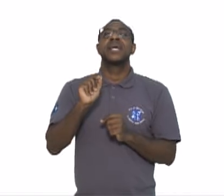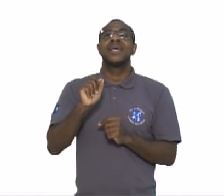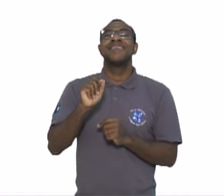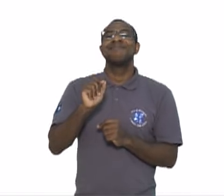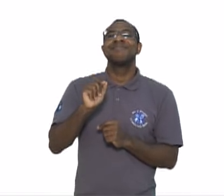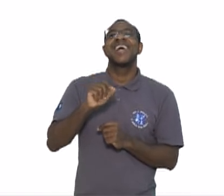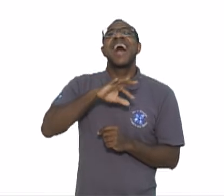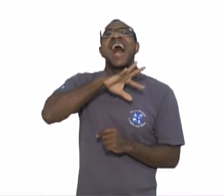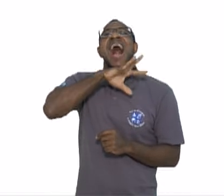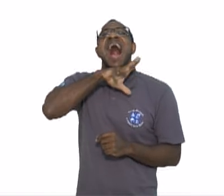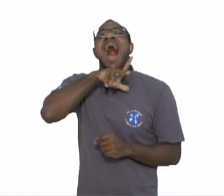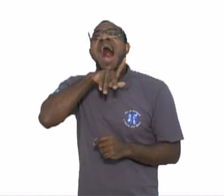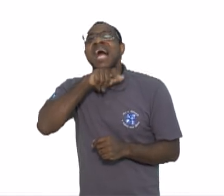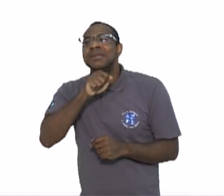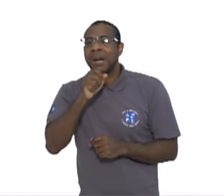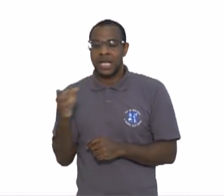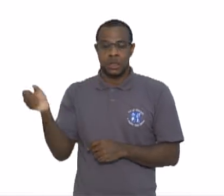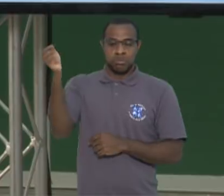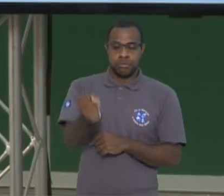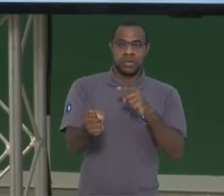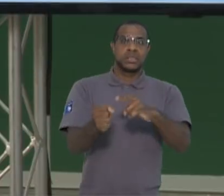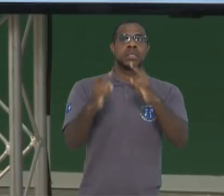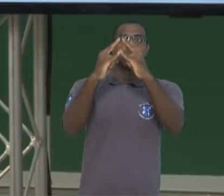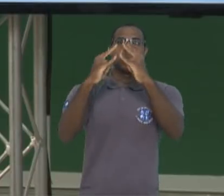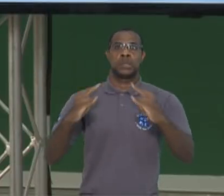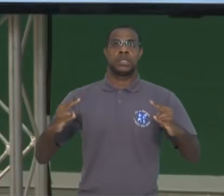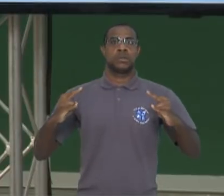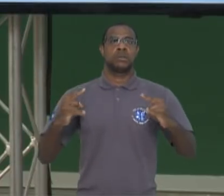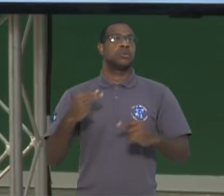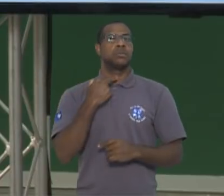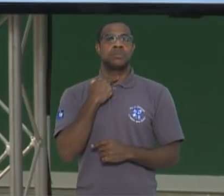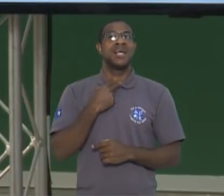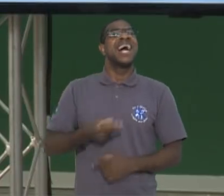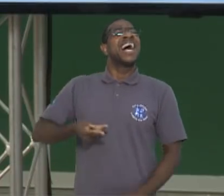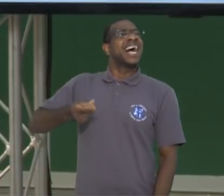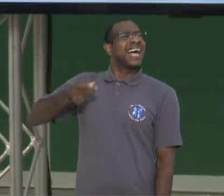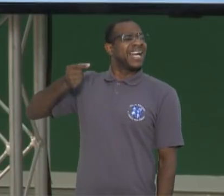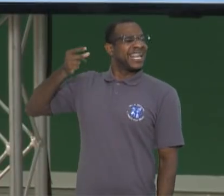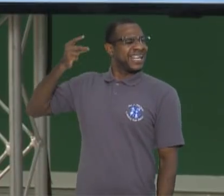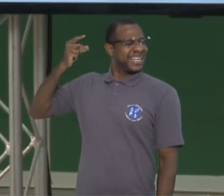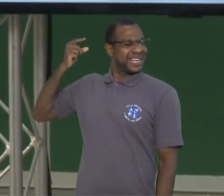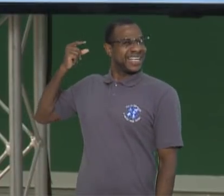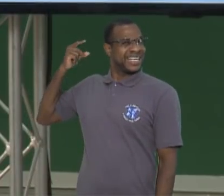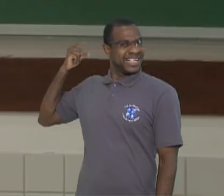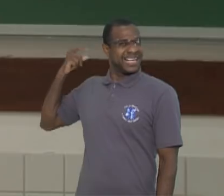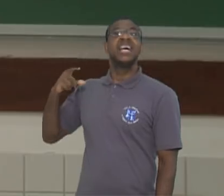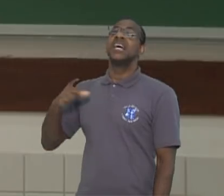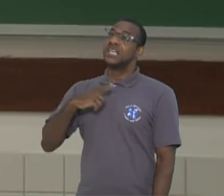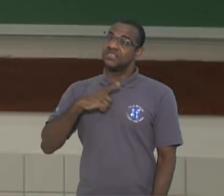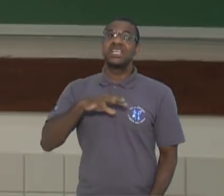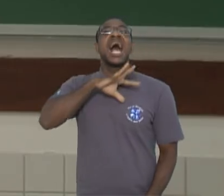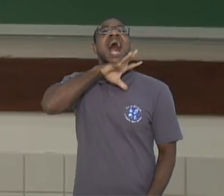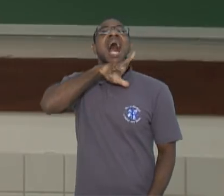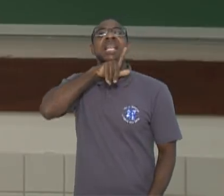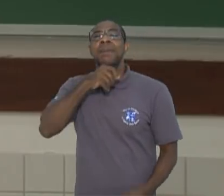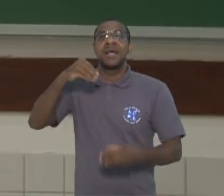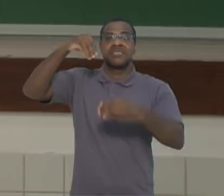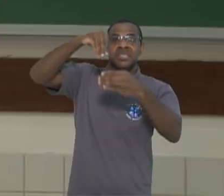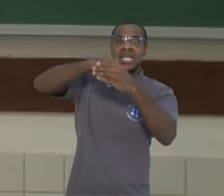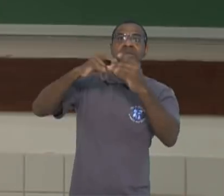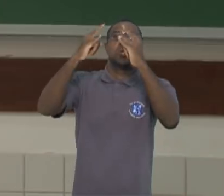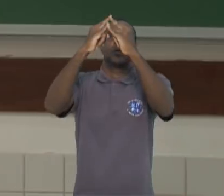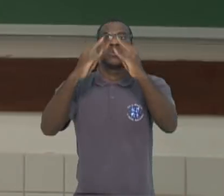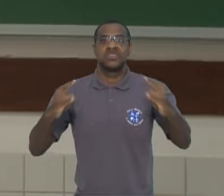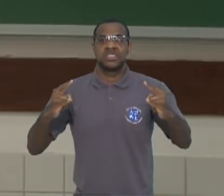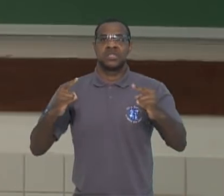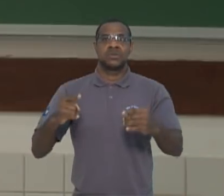as carroças substituídas, né? Então, no início do circo, a gente vê apresentações com animais. Agora, nós não podemos mais por